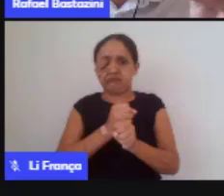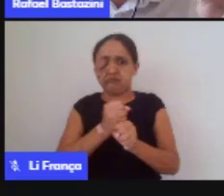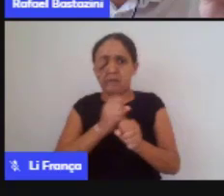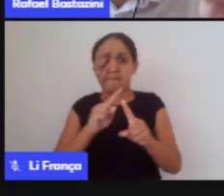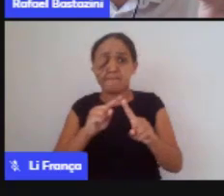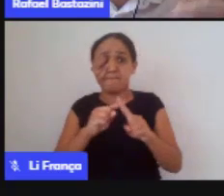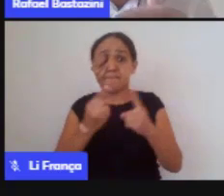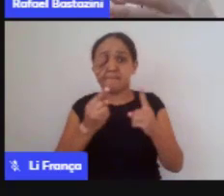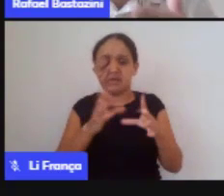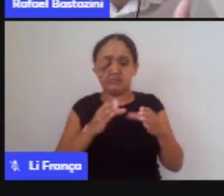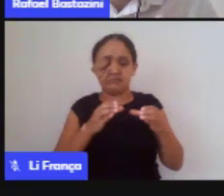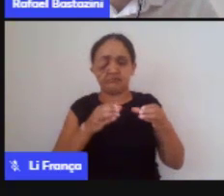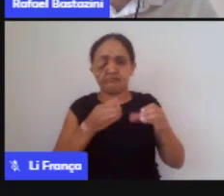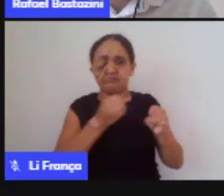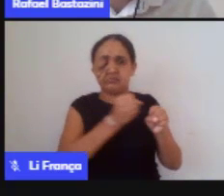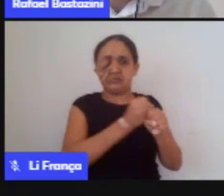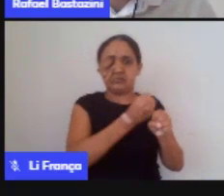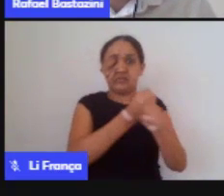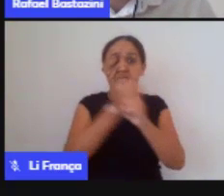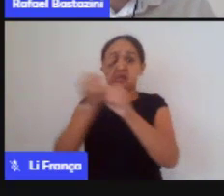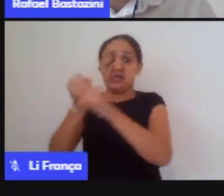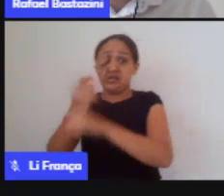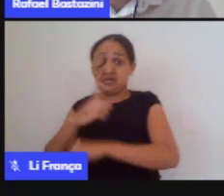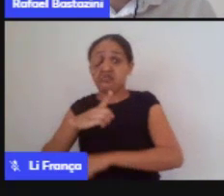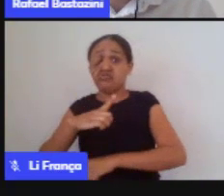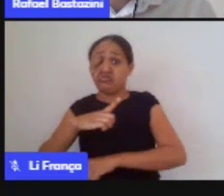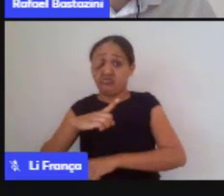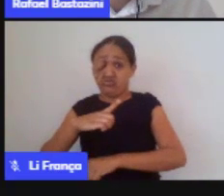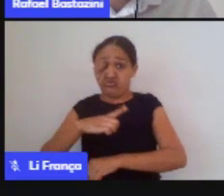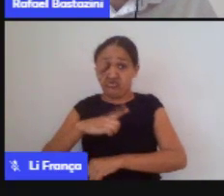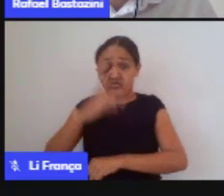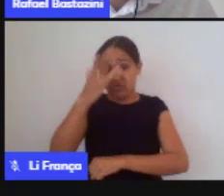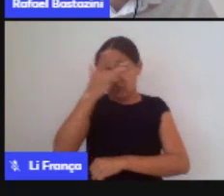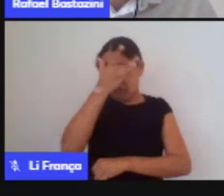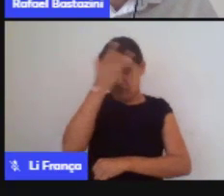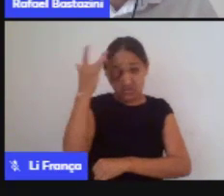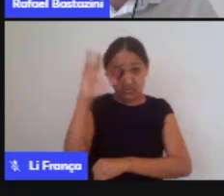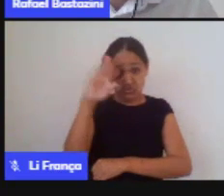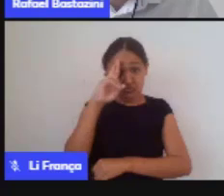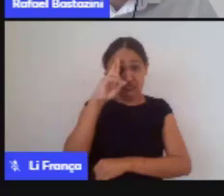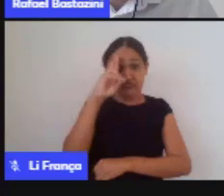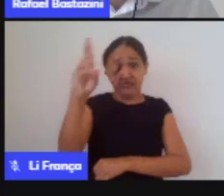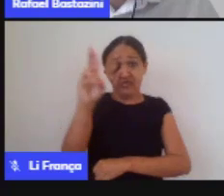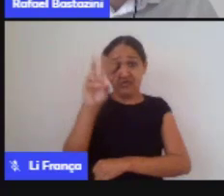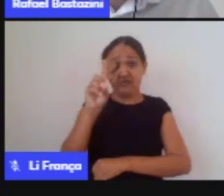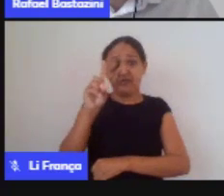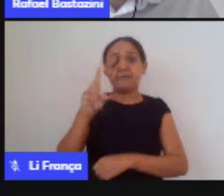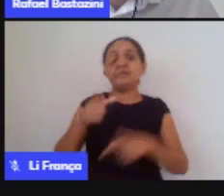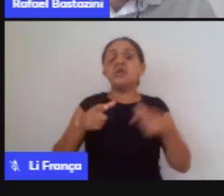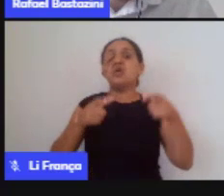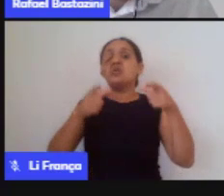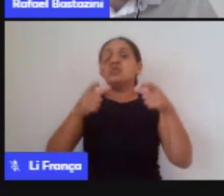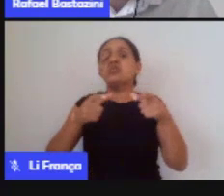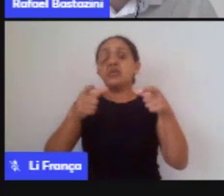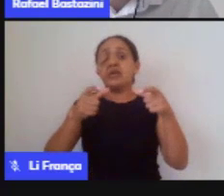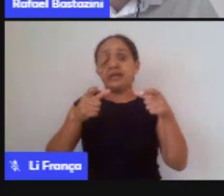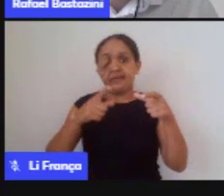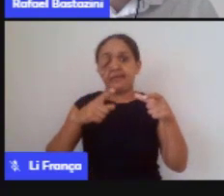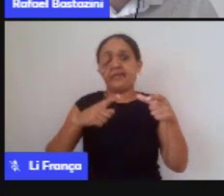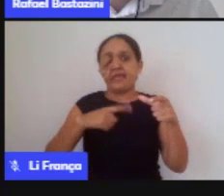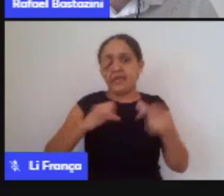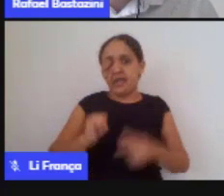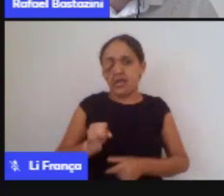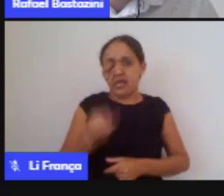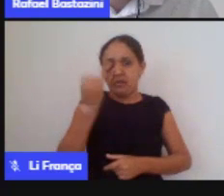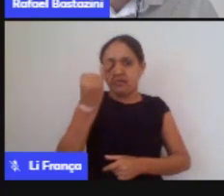nessa descontinuidade haviam os proprietários de terra urbana que obtiveram lucros a